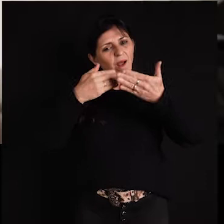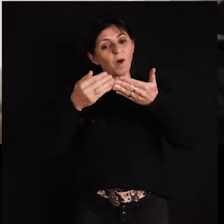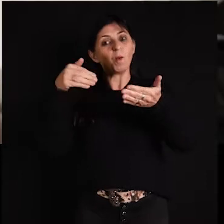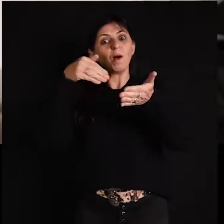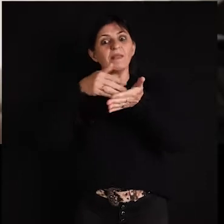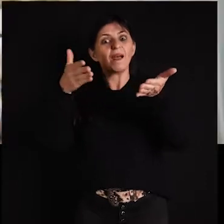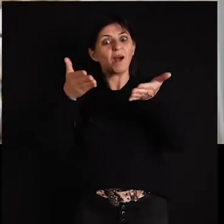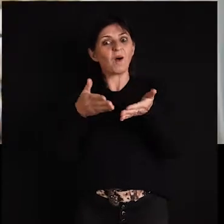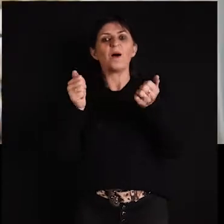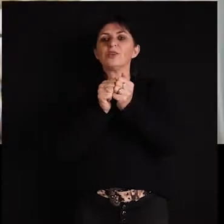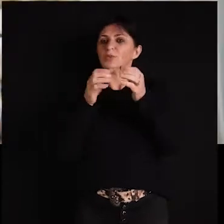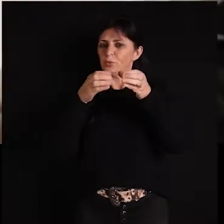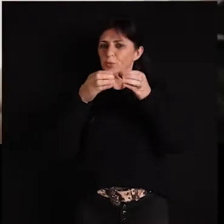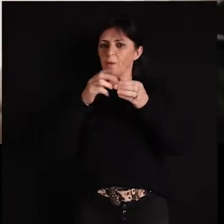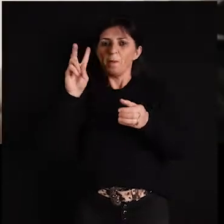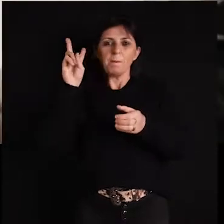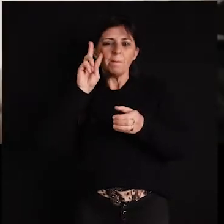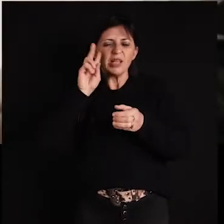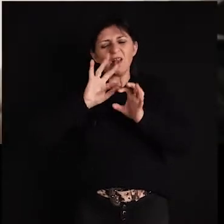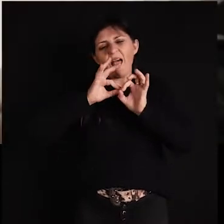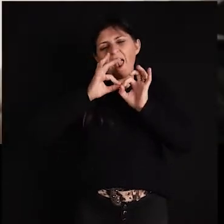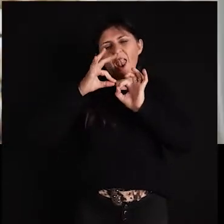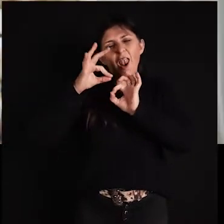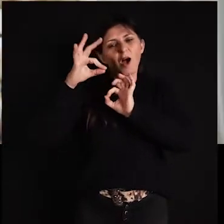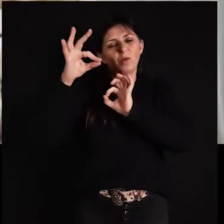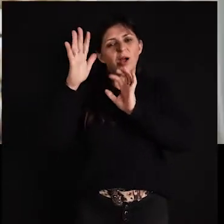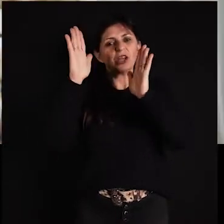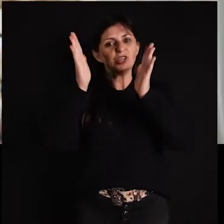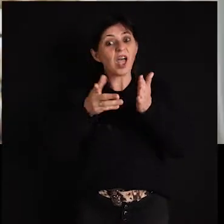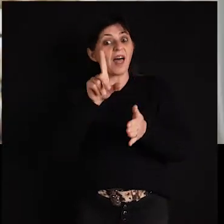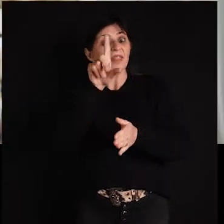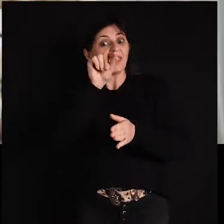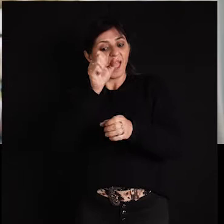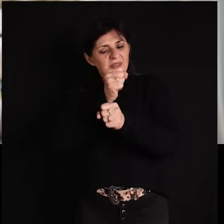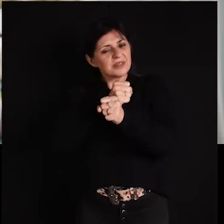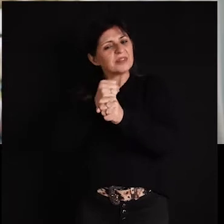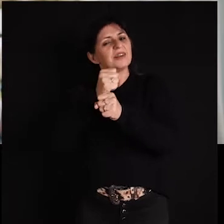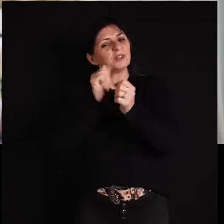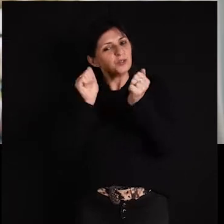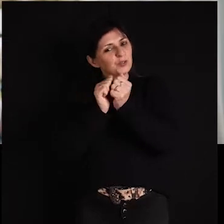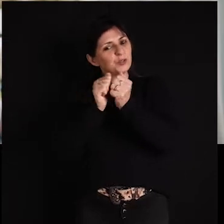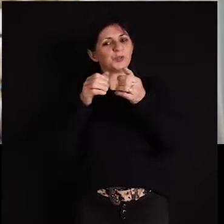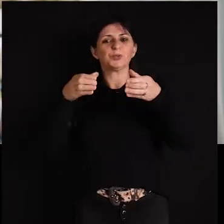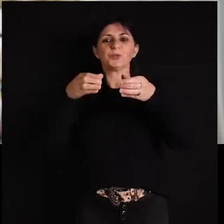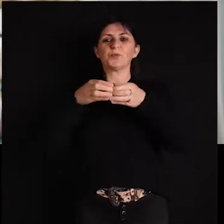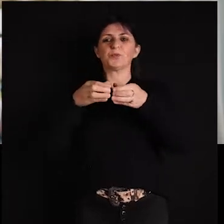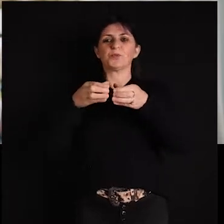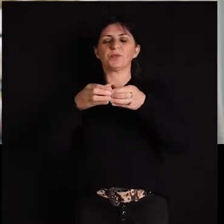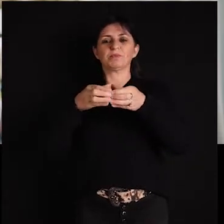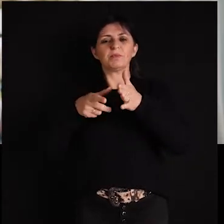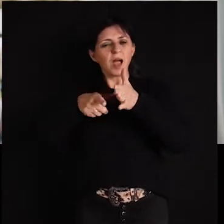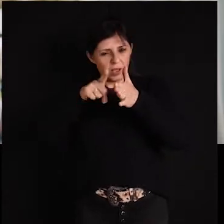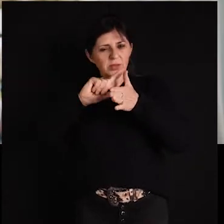uma história bem longa, já fazem 10 anos que eu canto com os Monarcas. Antes de entrar